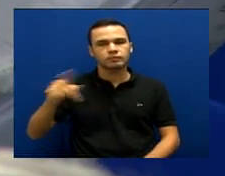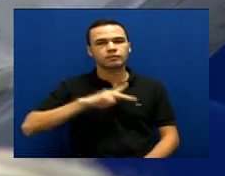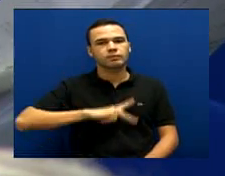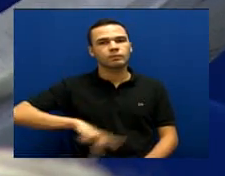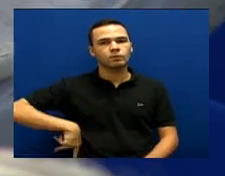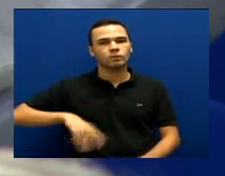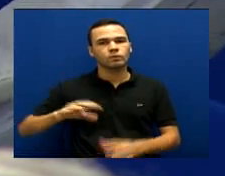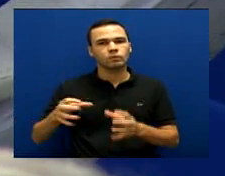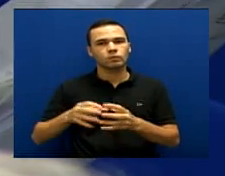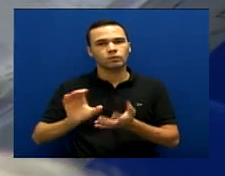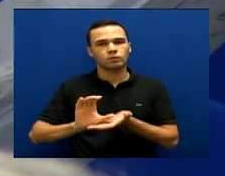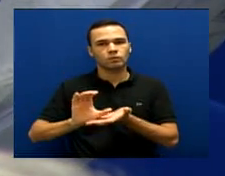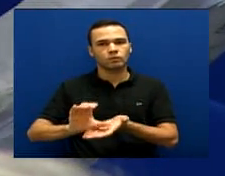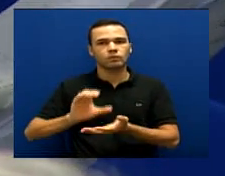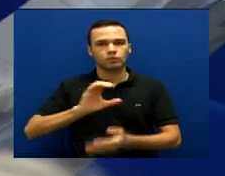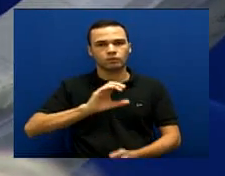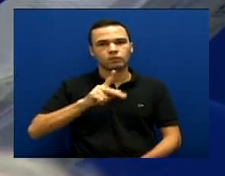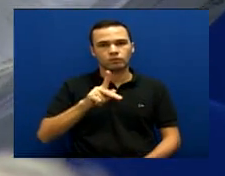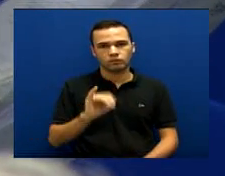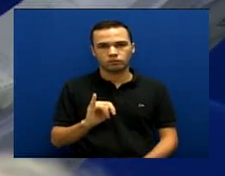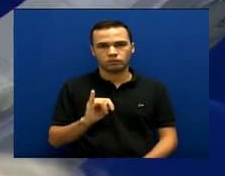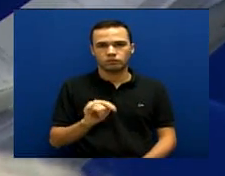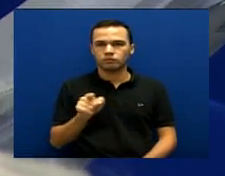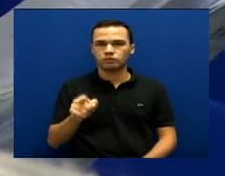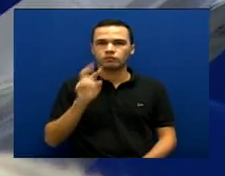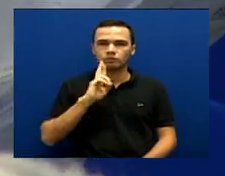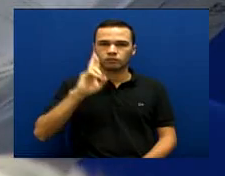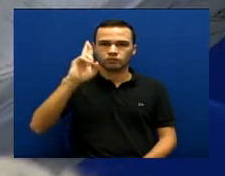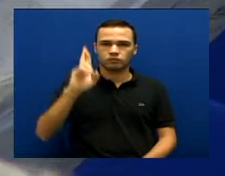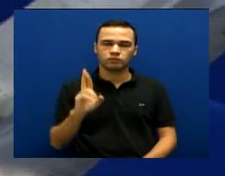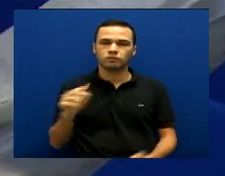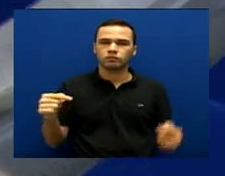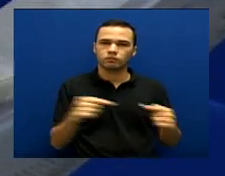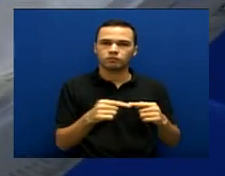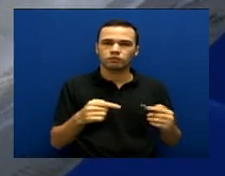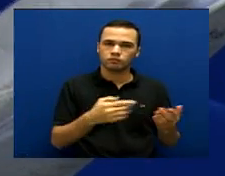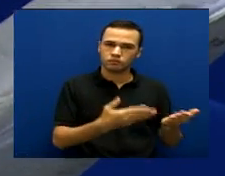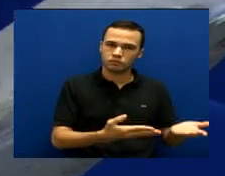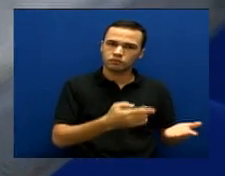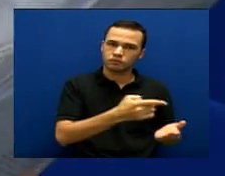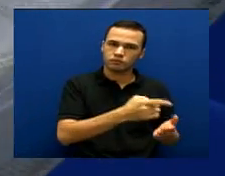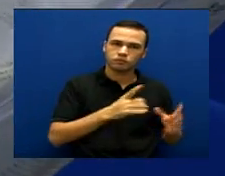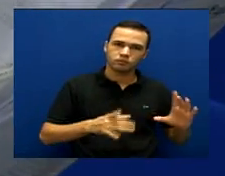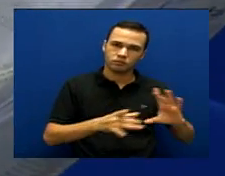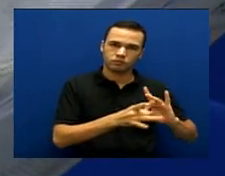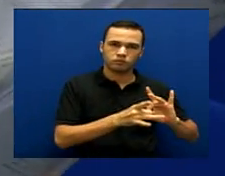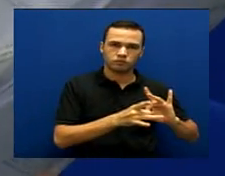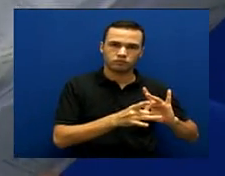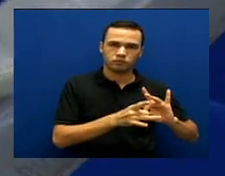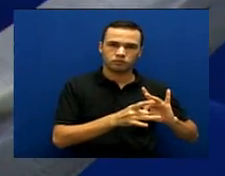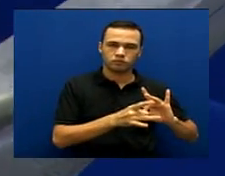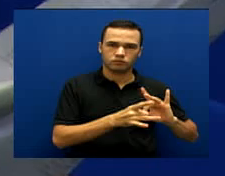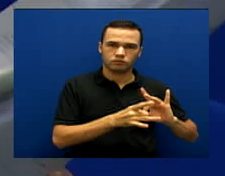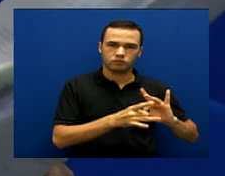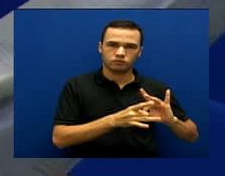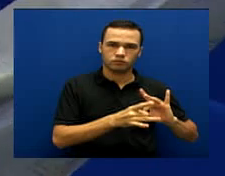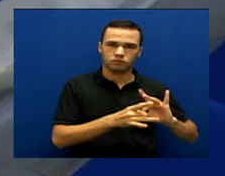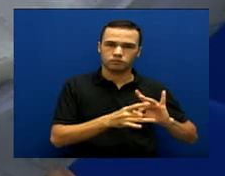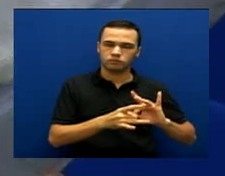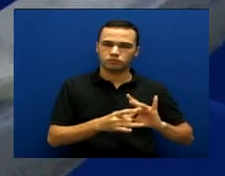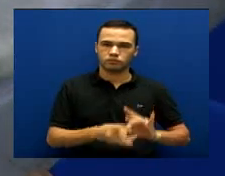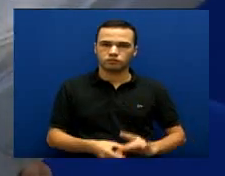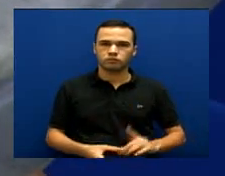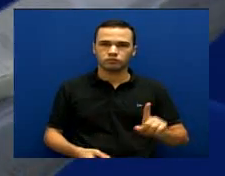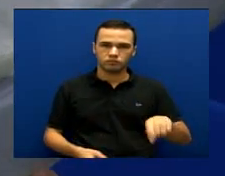da cpi da que relacionada ao fornecedor tá que é